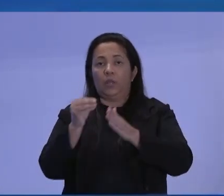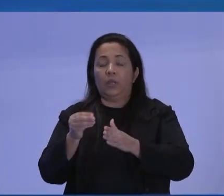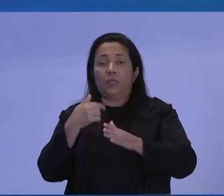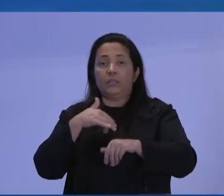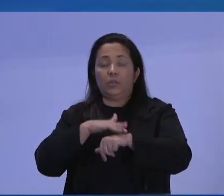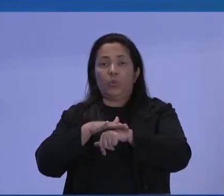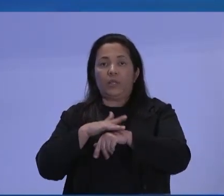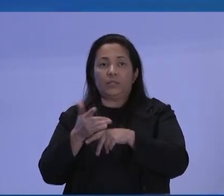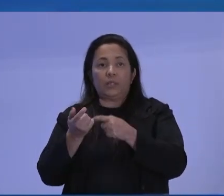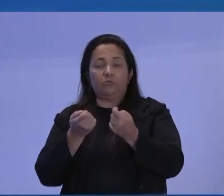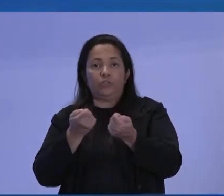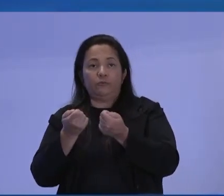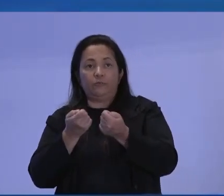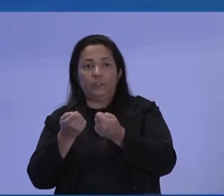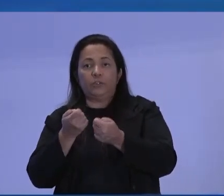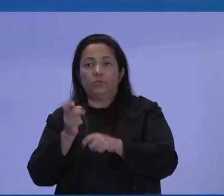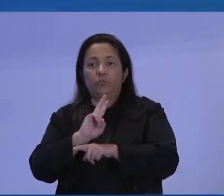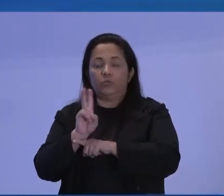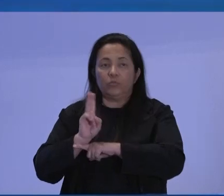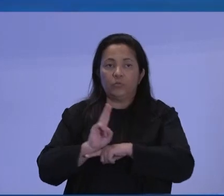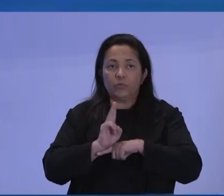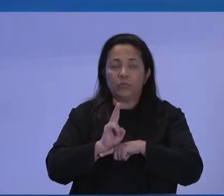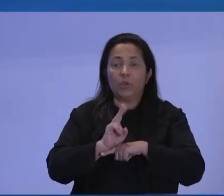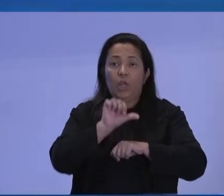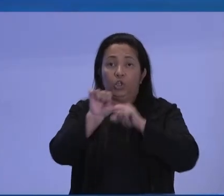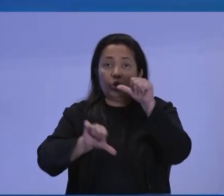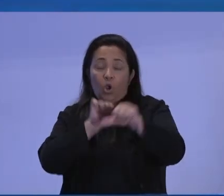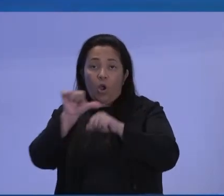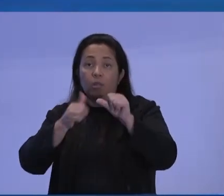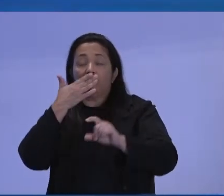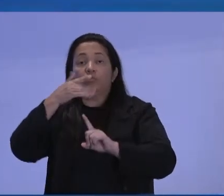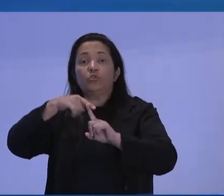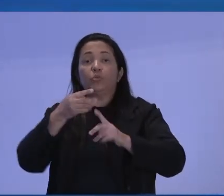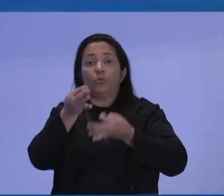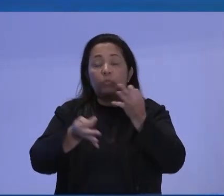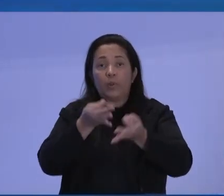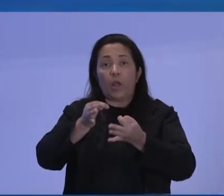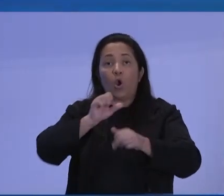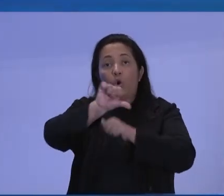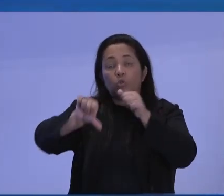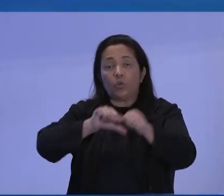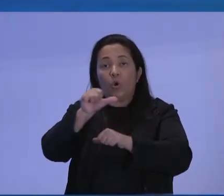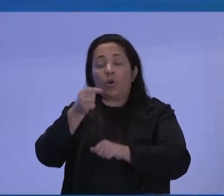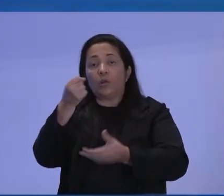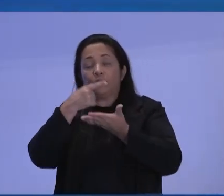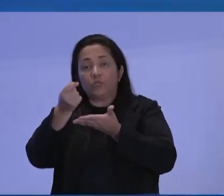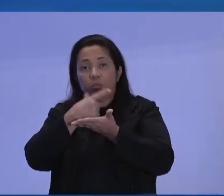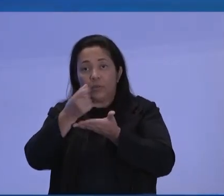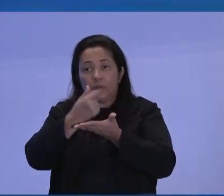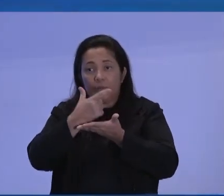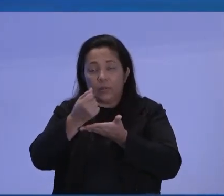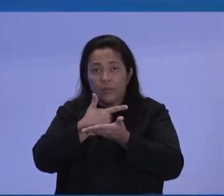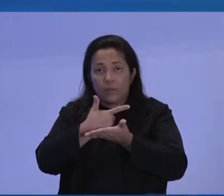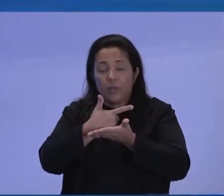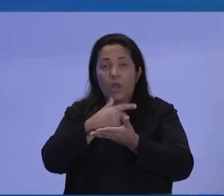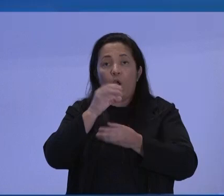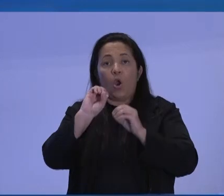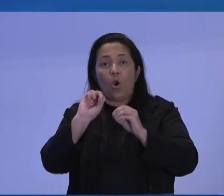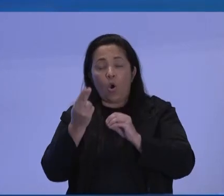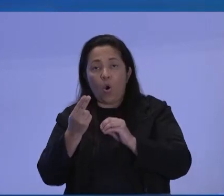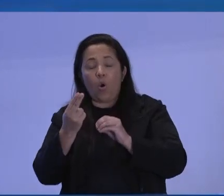controle, necessidade de troca de esquema terapêutico devido a reações medicamentosas ou contraindicação à